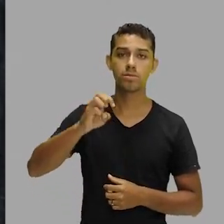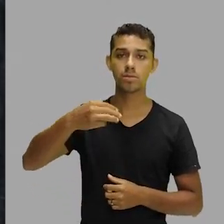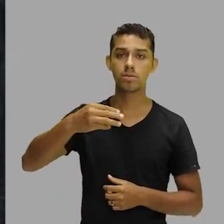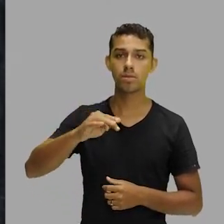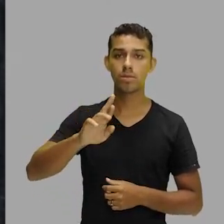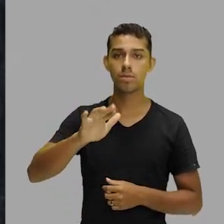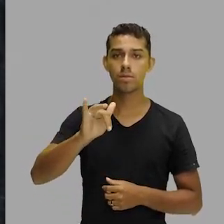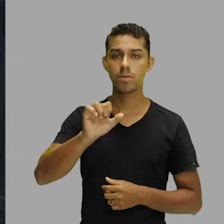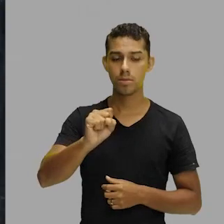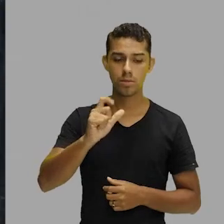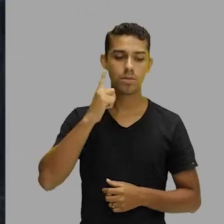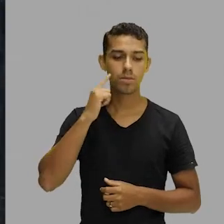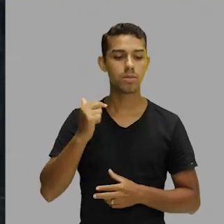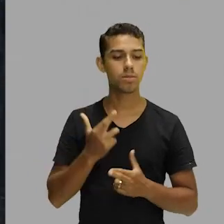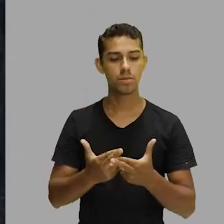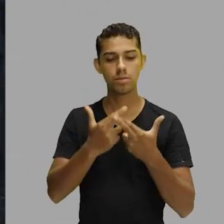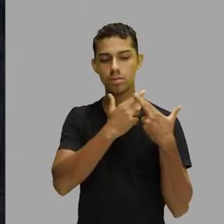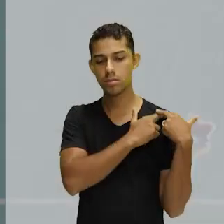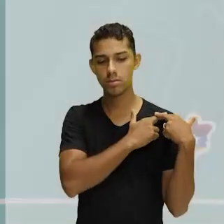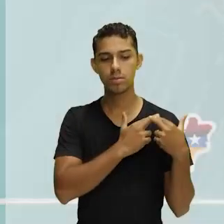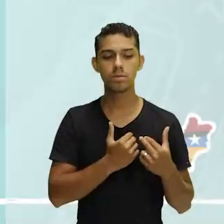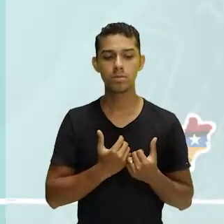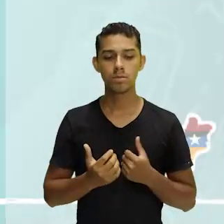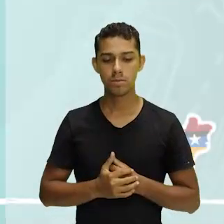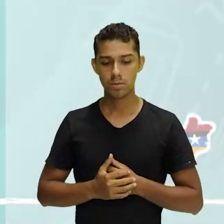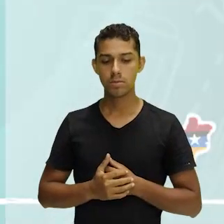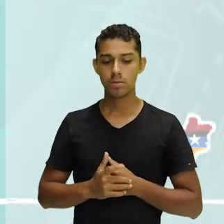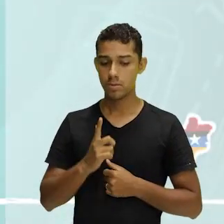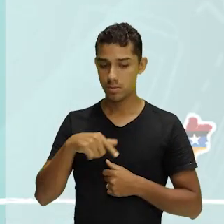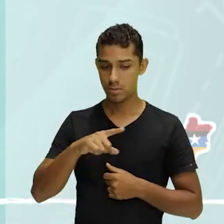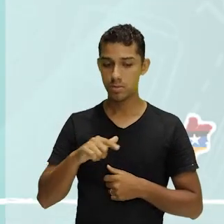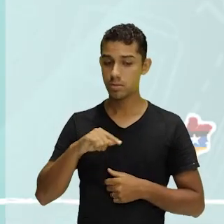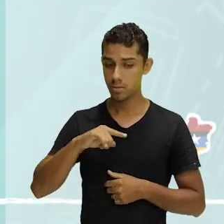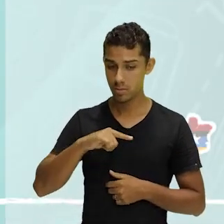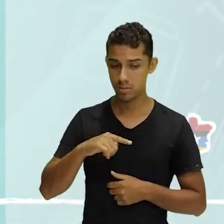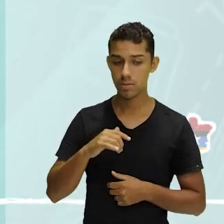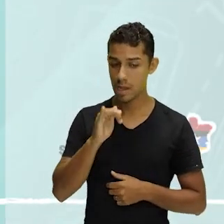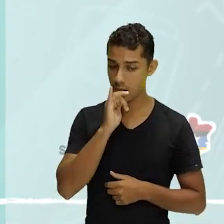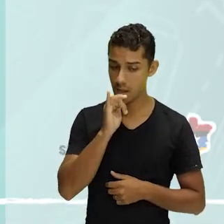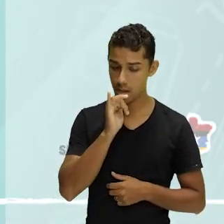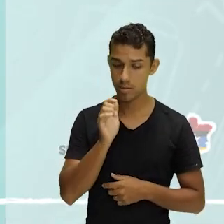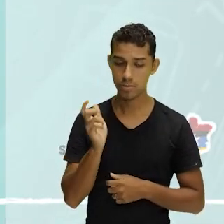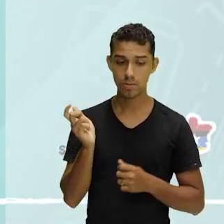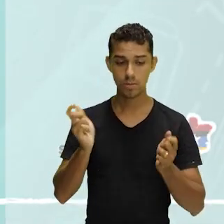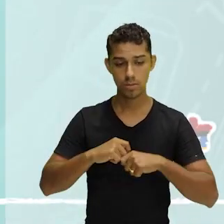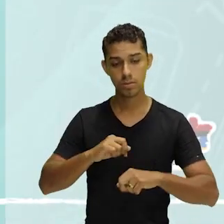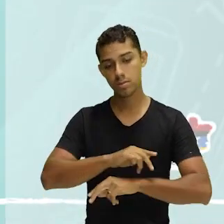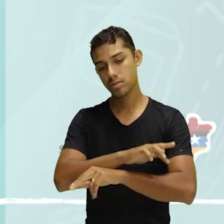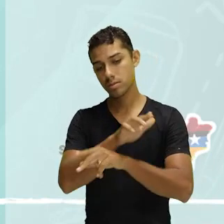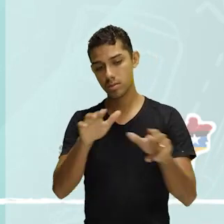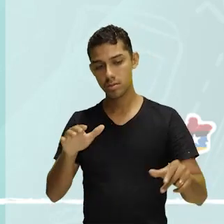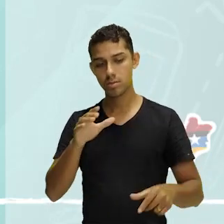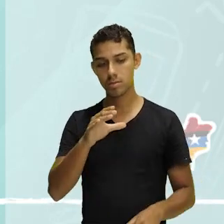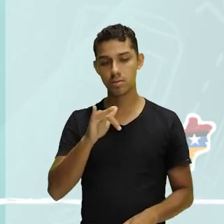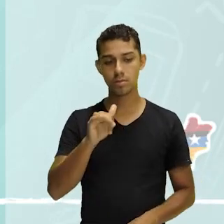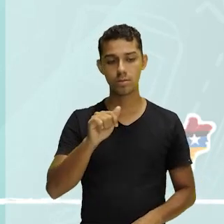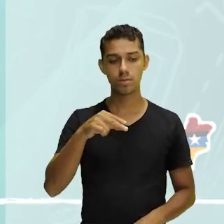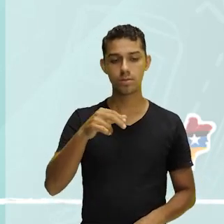pela fotossíntese, né, nas cianobactérias. Aqui nós temos um exemplo de várias